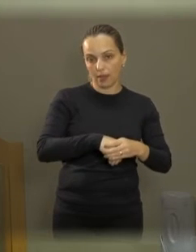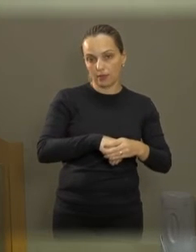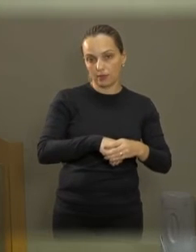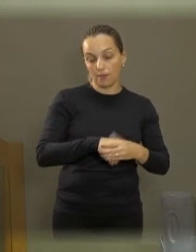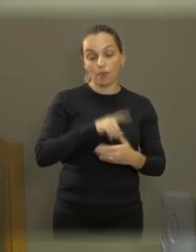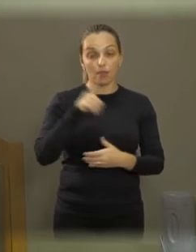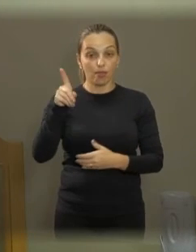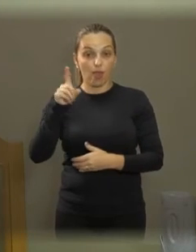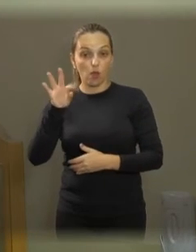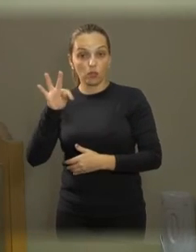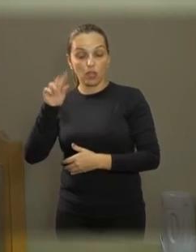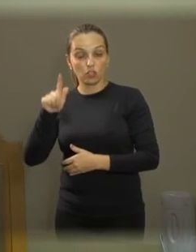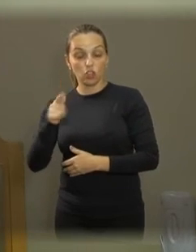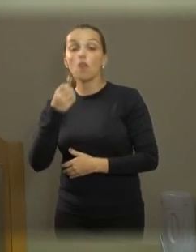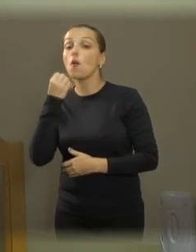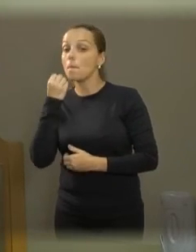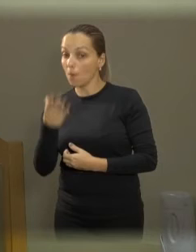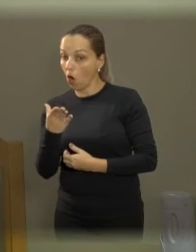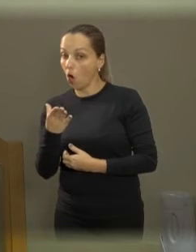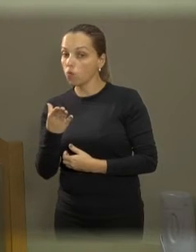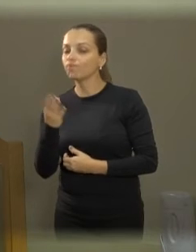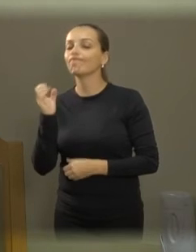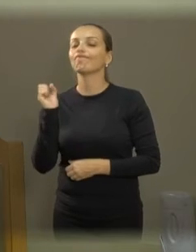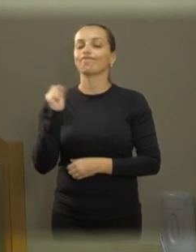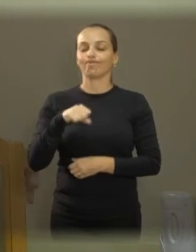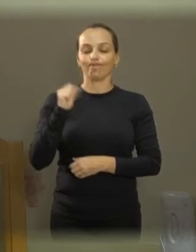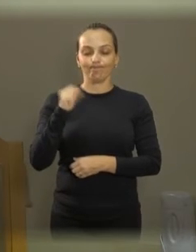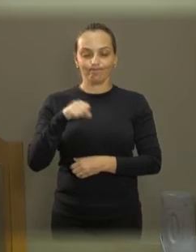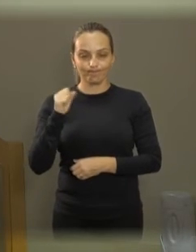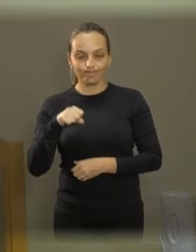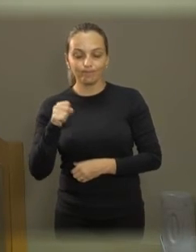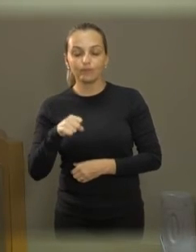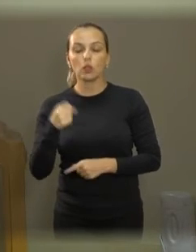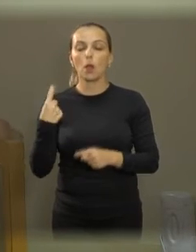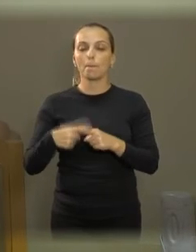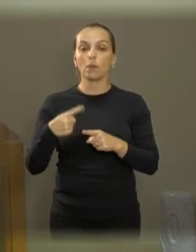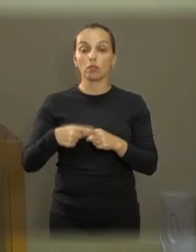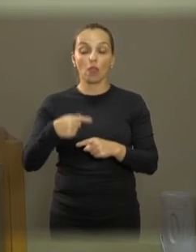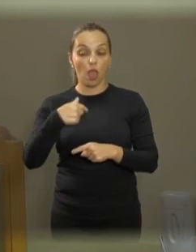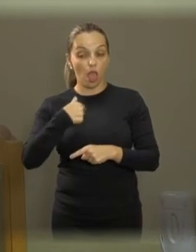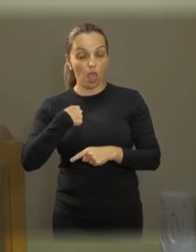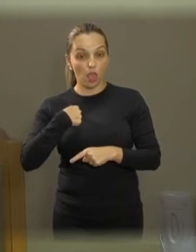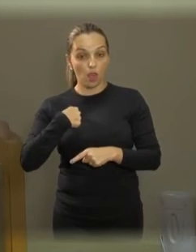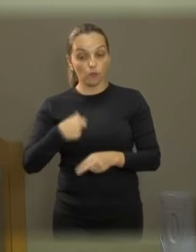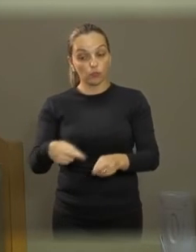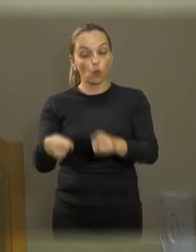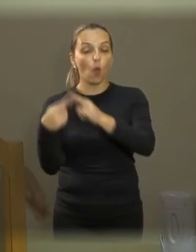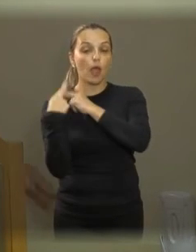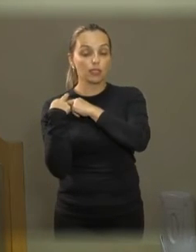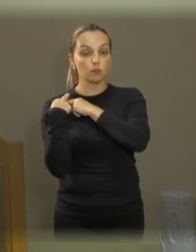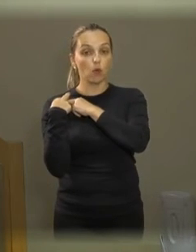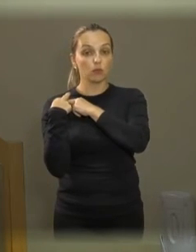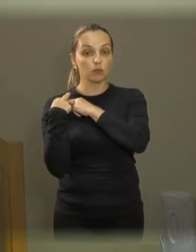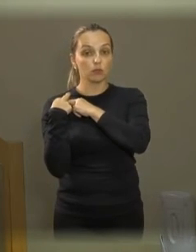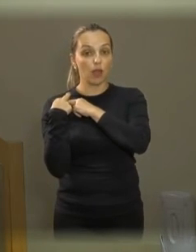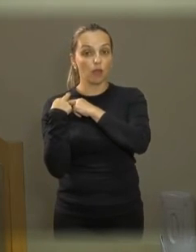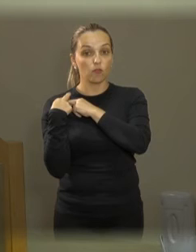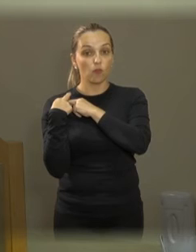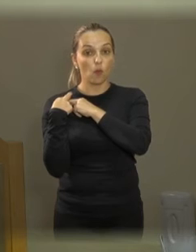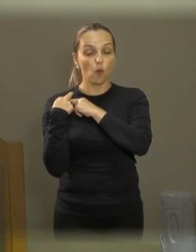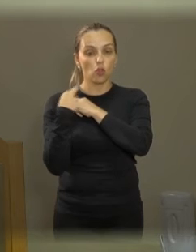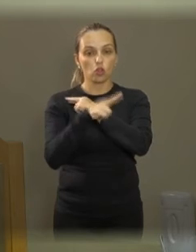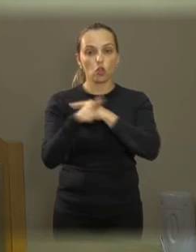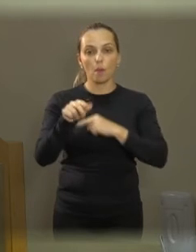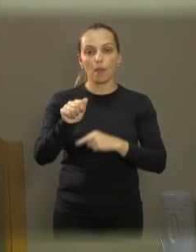foi bom? Foi excelente, porque eu me tornei também o responsável, o armeiro. Sabe o que é armeiro? Eu